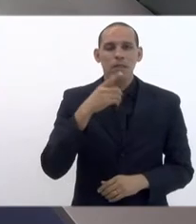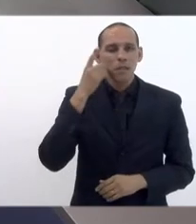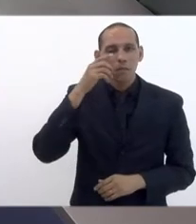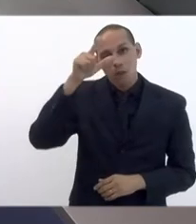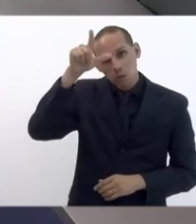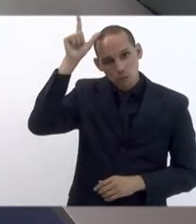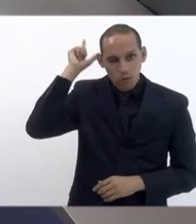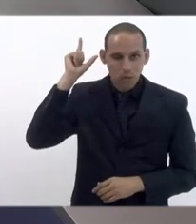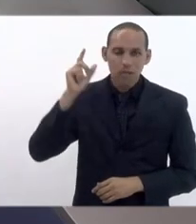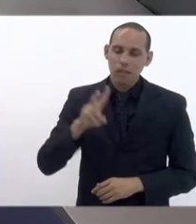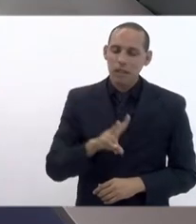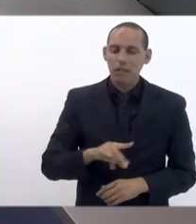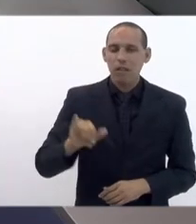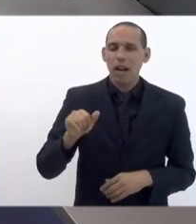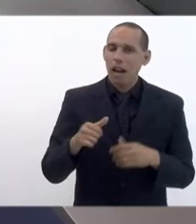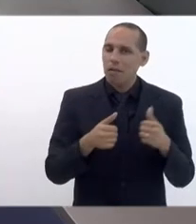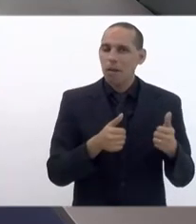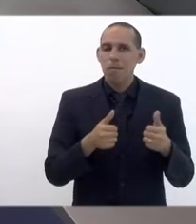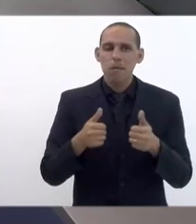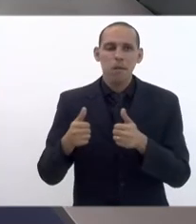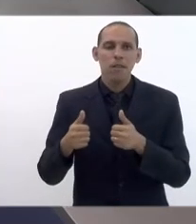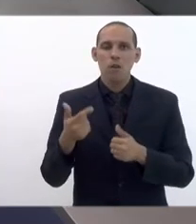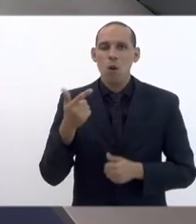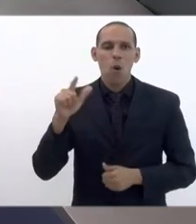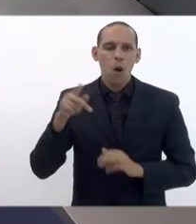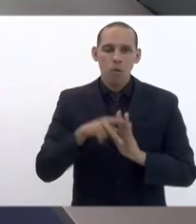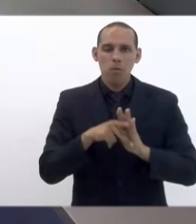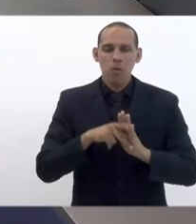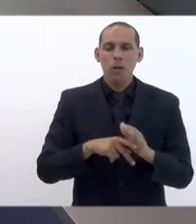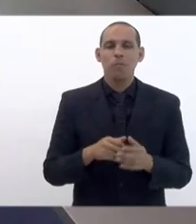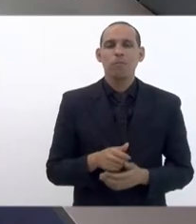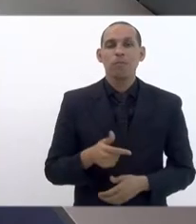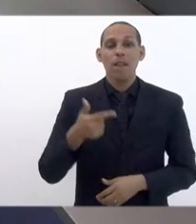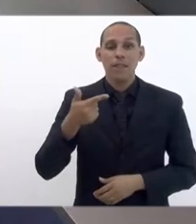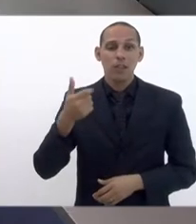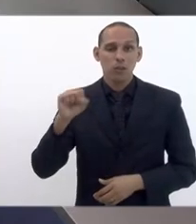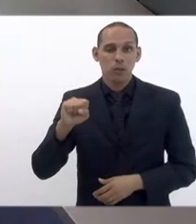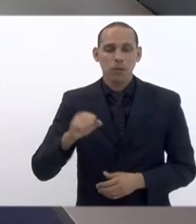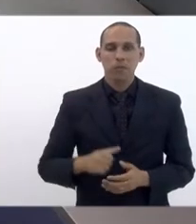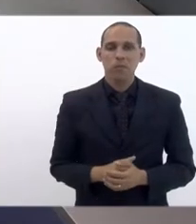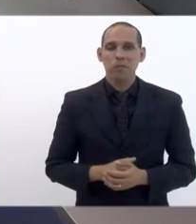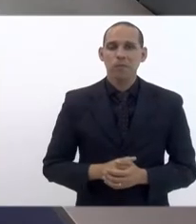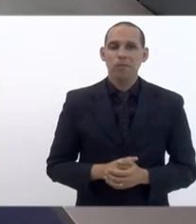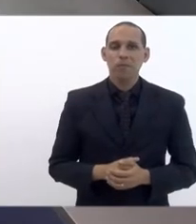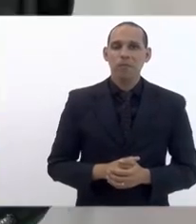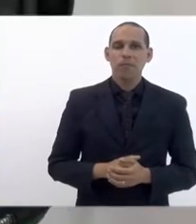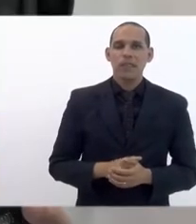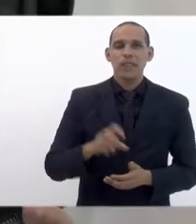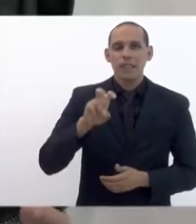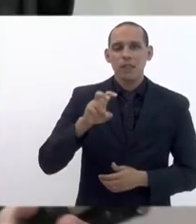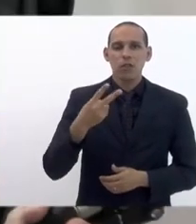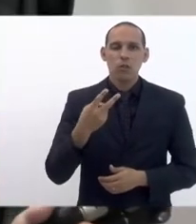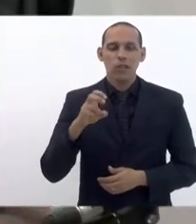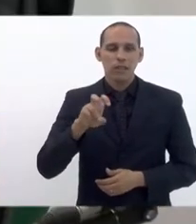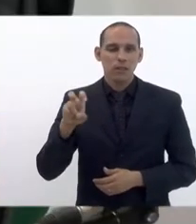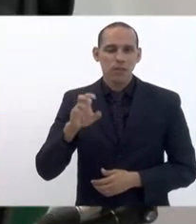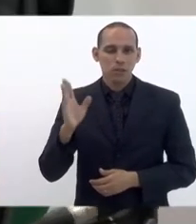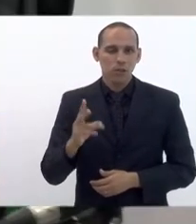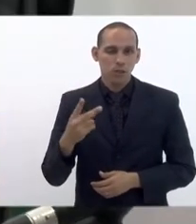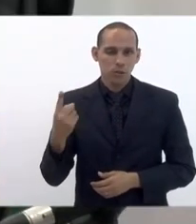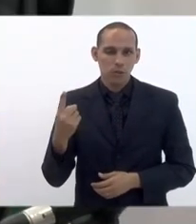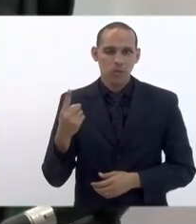dar um norte, inclusive, para os outros projetos que vierem nesse sentido. O próximo é o 28 da pauta, que é o projeto de lei de 5255 de